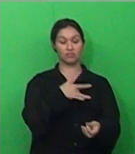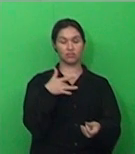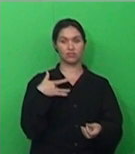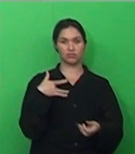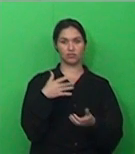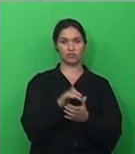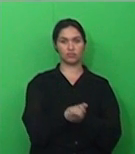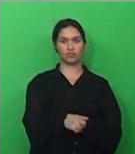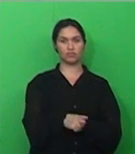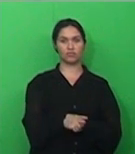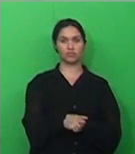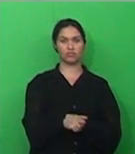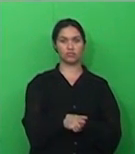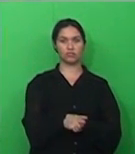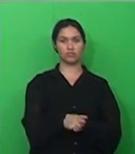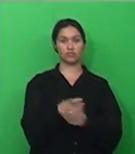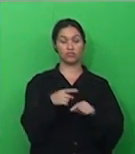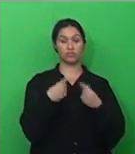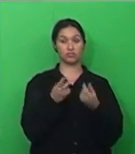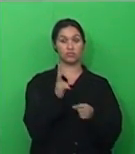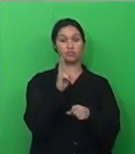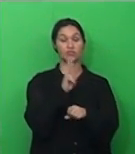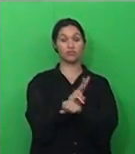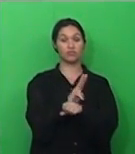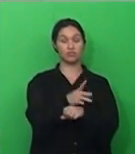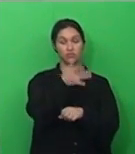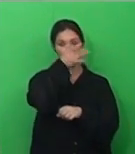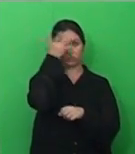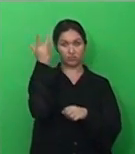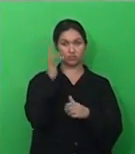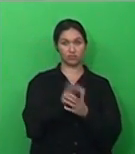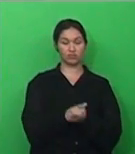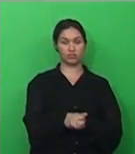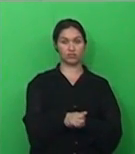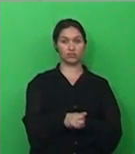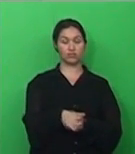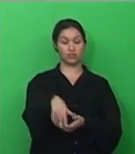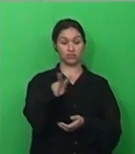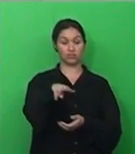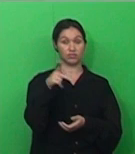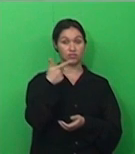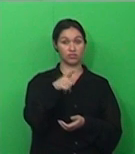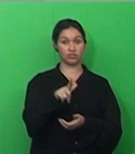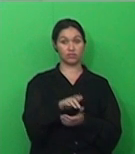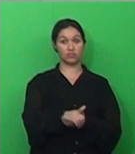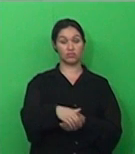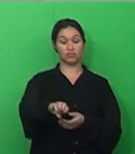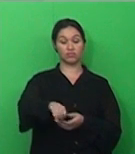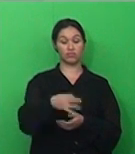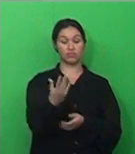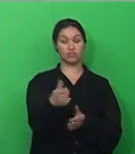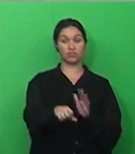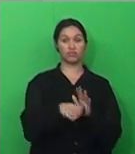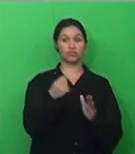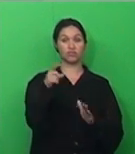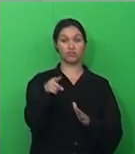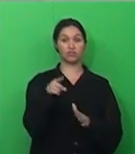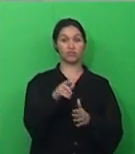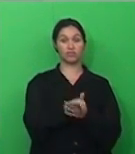a saúde, nós estamos protegendo as pessoas. Vou repetir, vereador, quantas vezes Vossa Excelência,